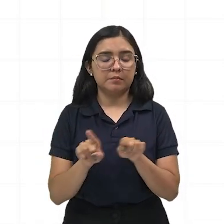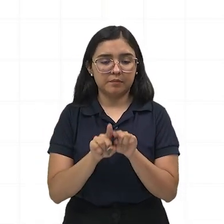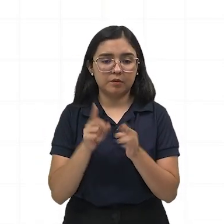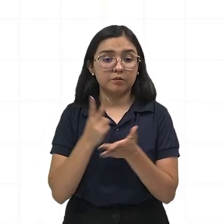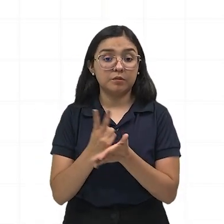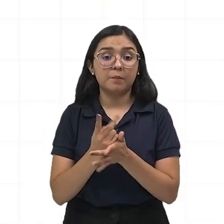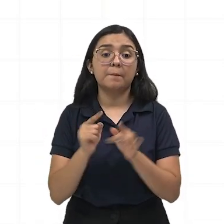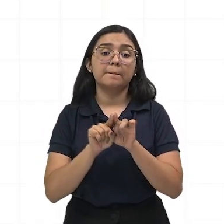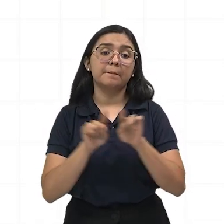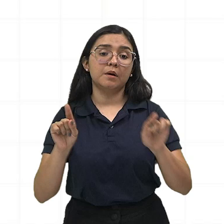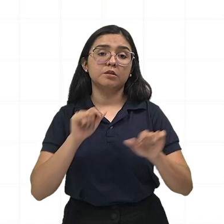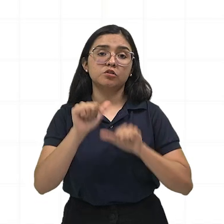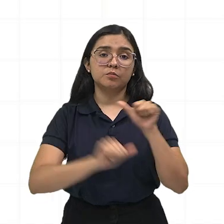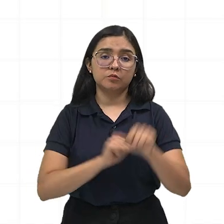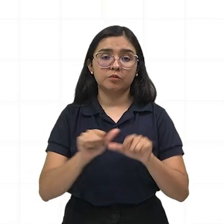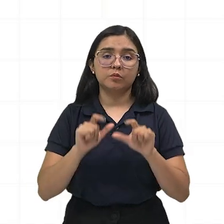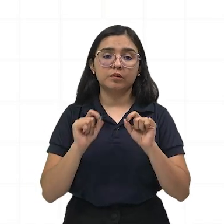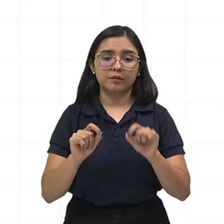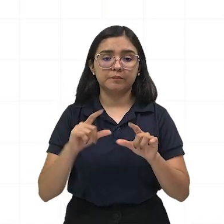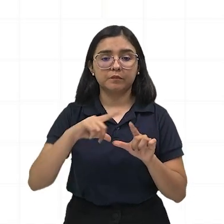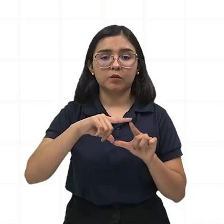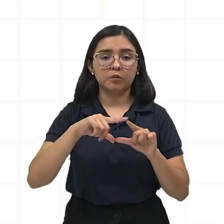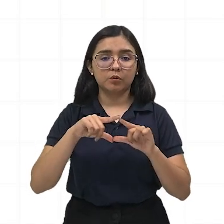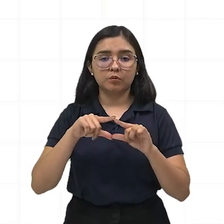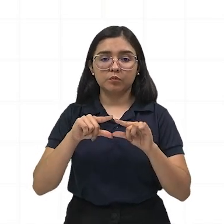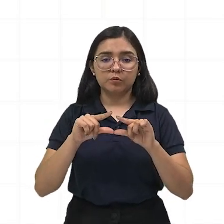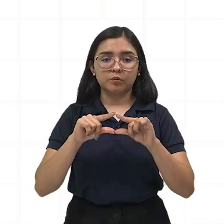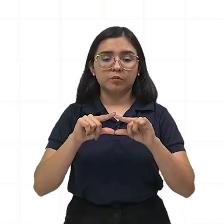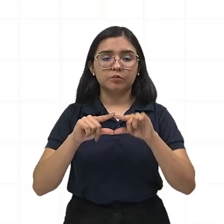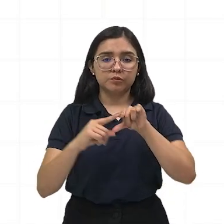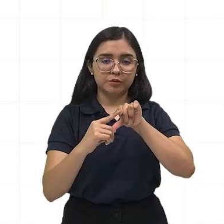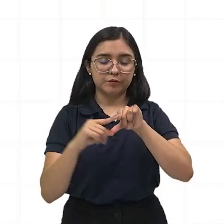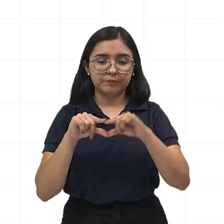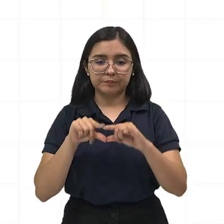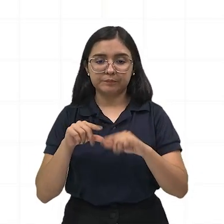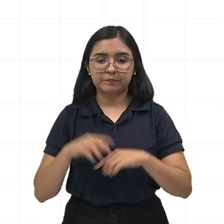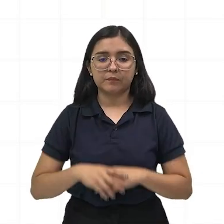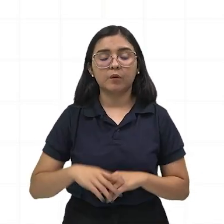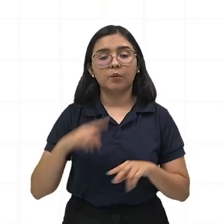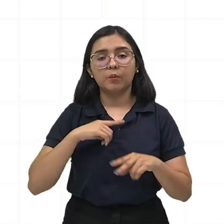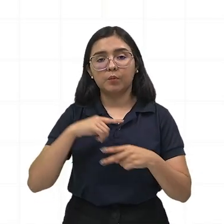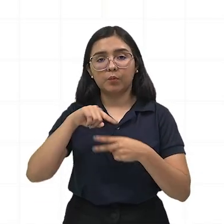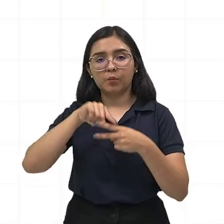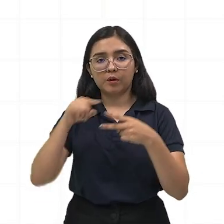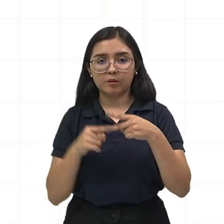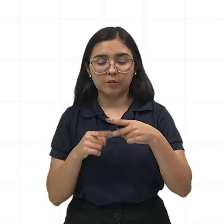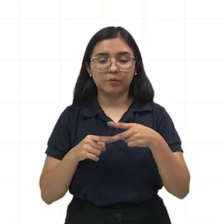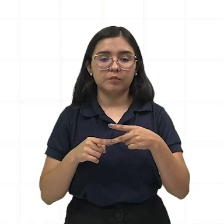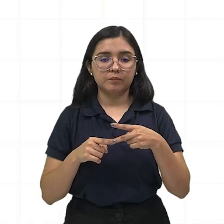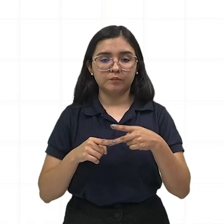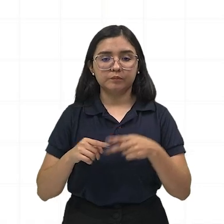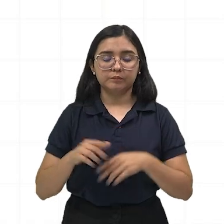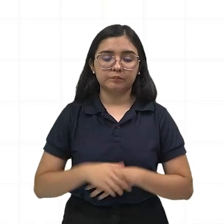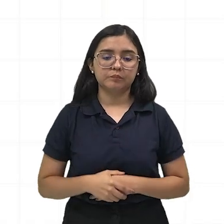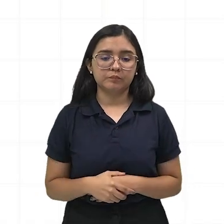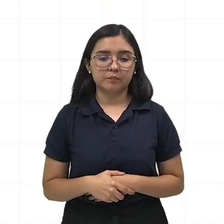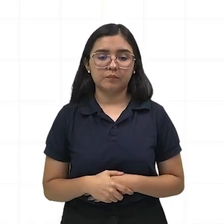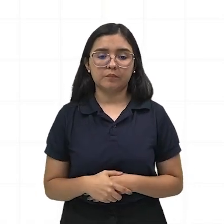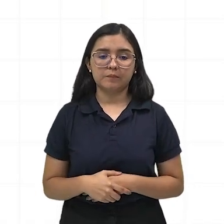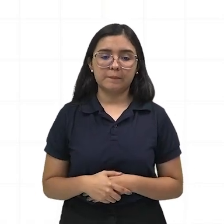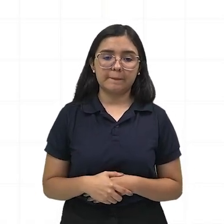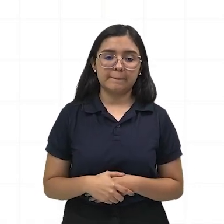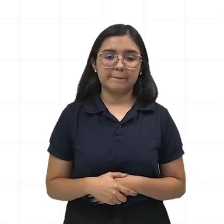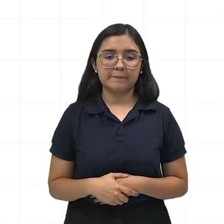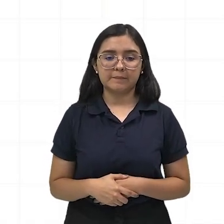ele mudou aqui o seu ângulo, né, girou, ele rotacionou